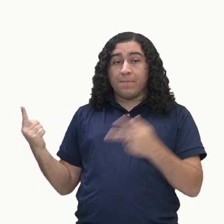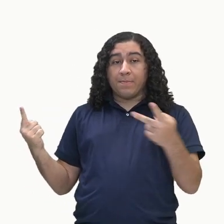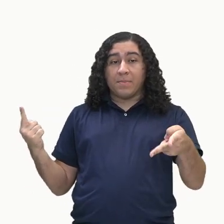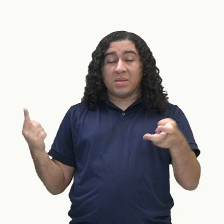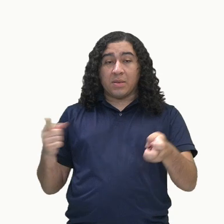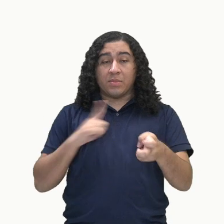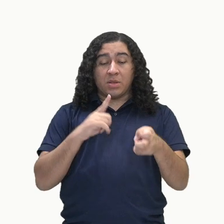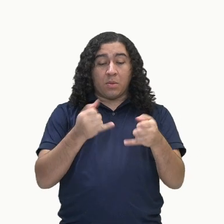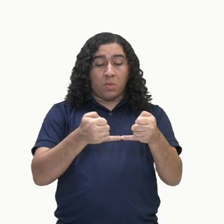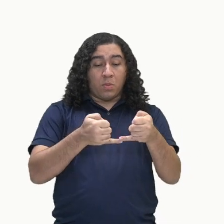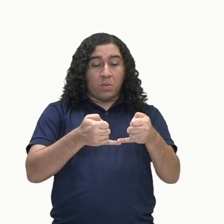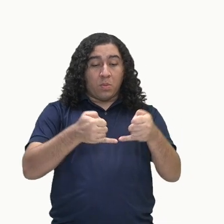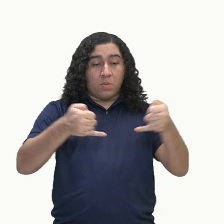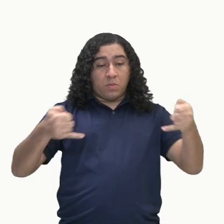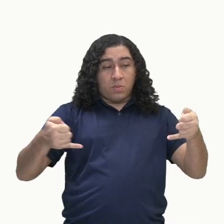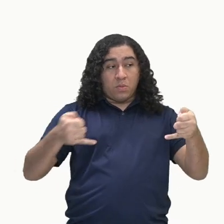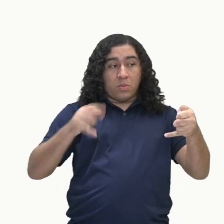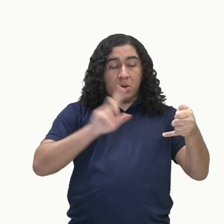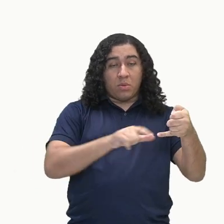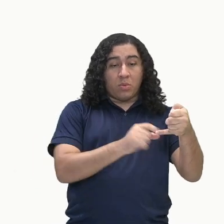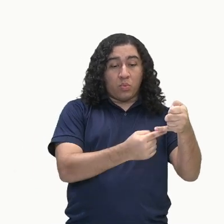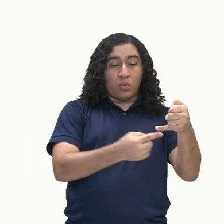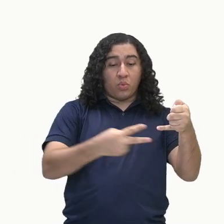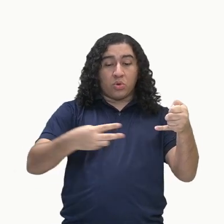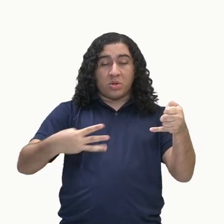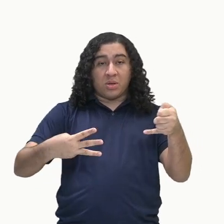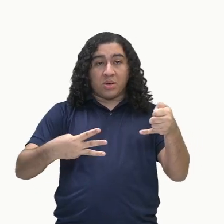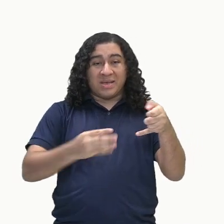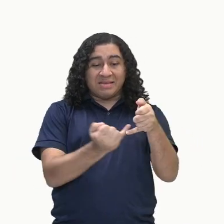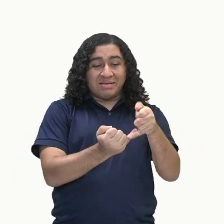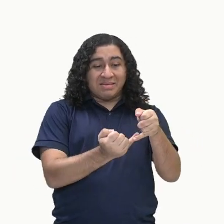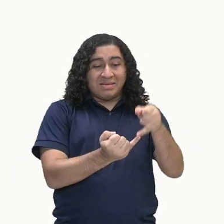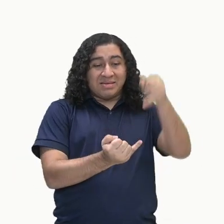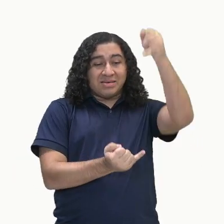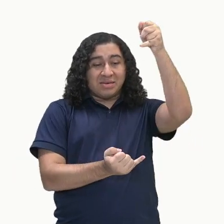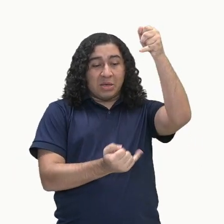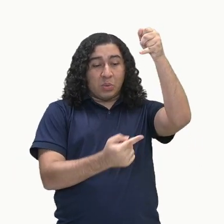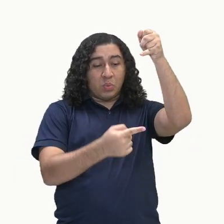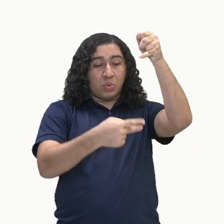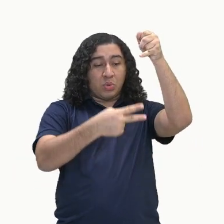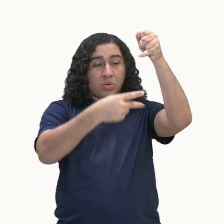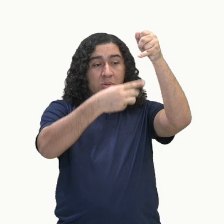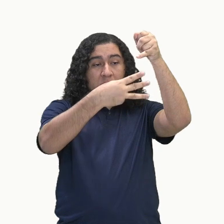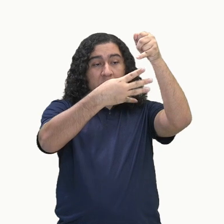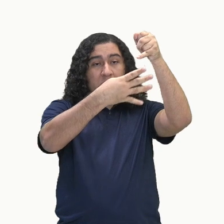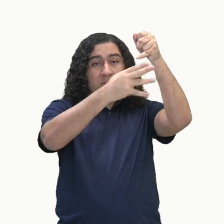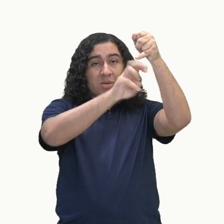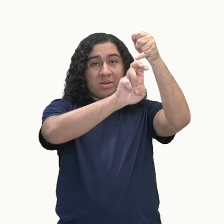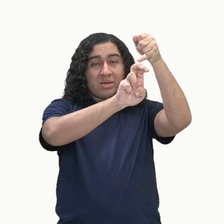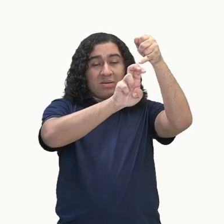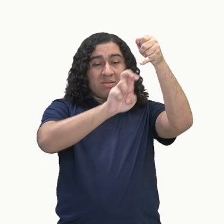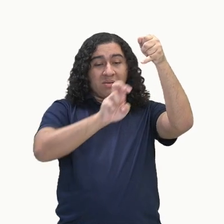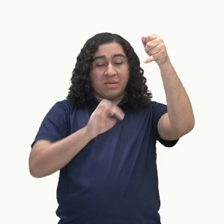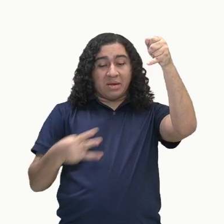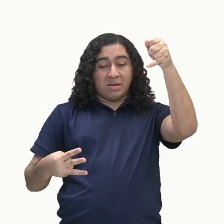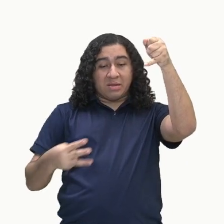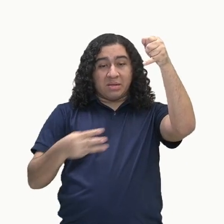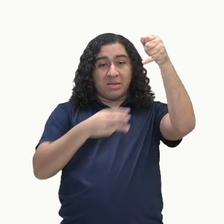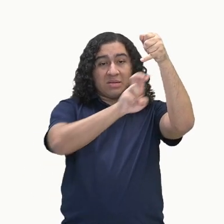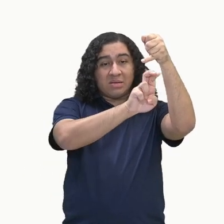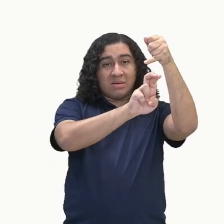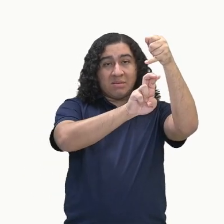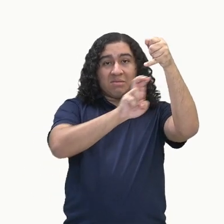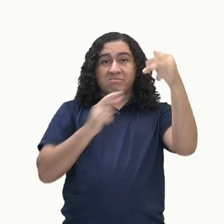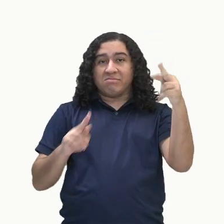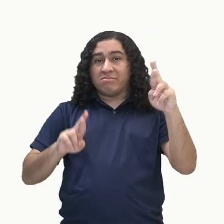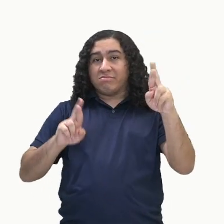Vai até o 5º. Então, a gente sabe que não possuem, ó, lados iguais. Então, já